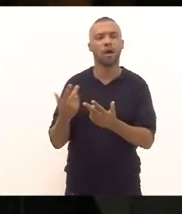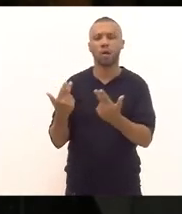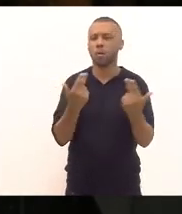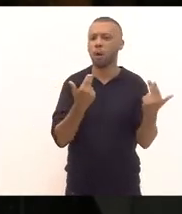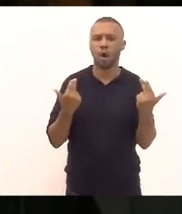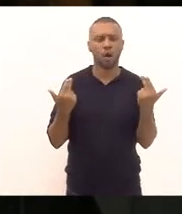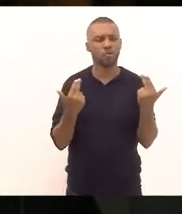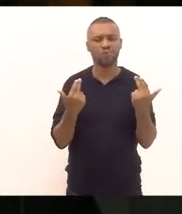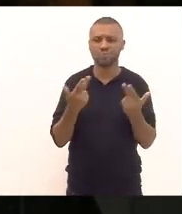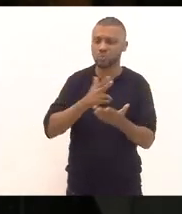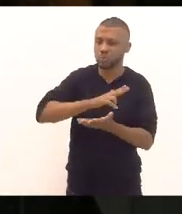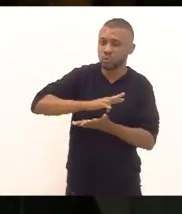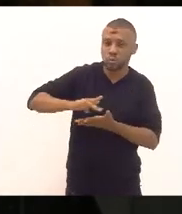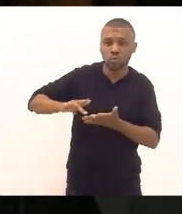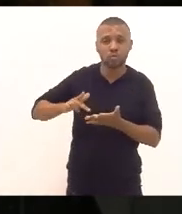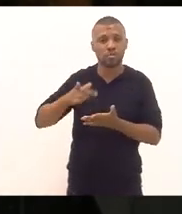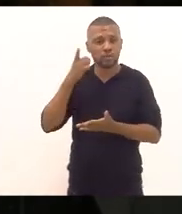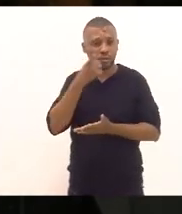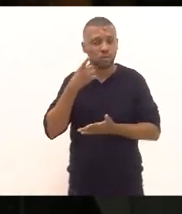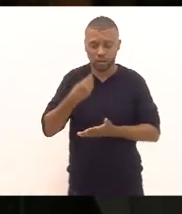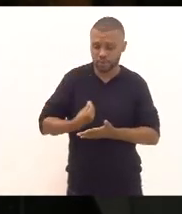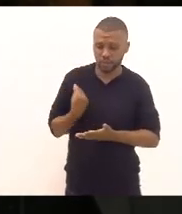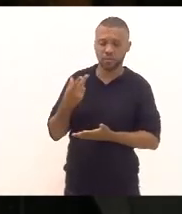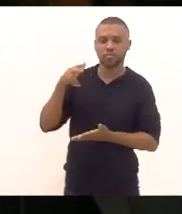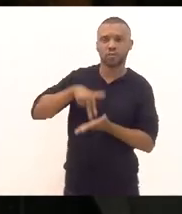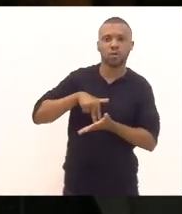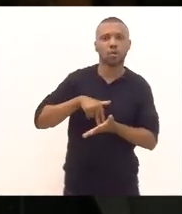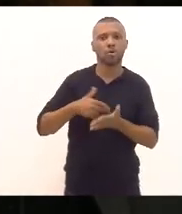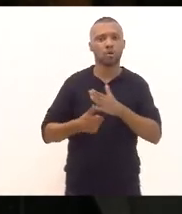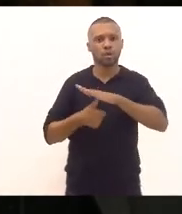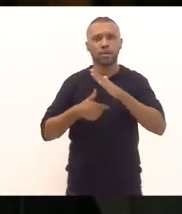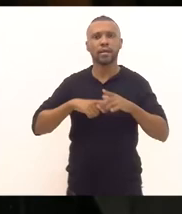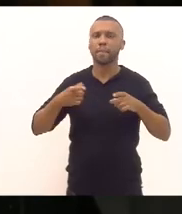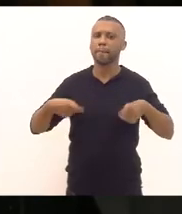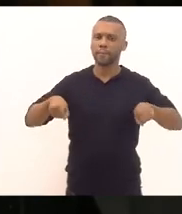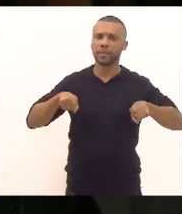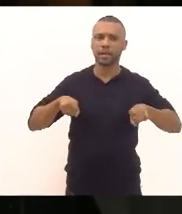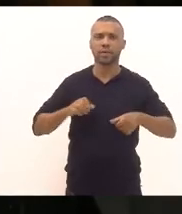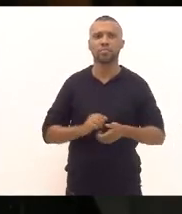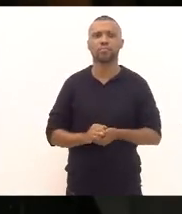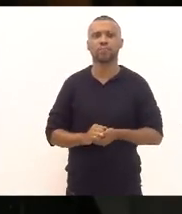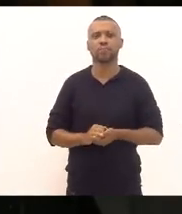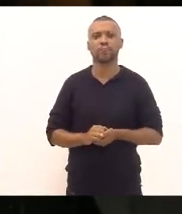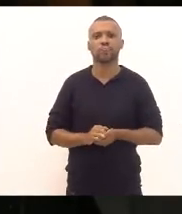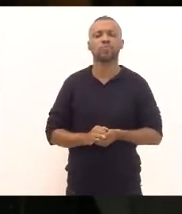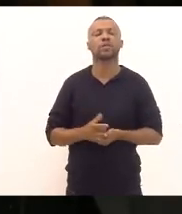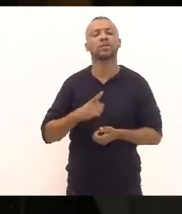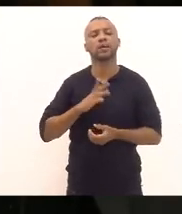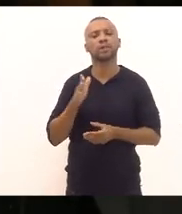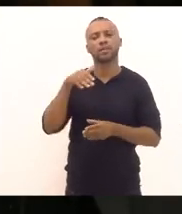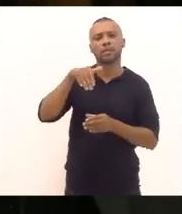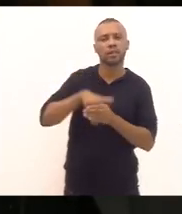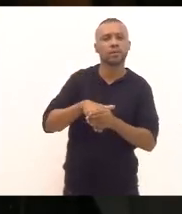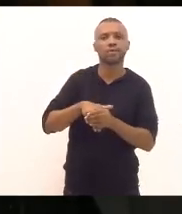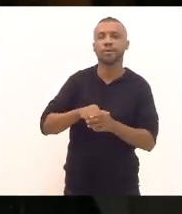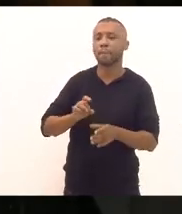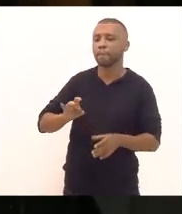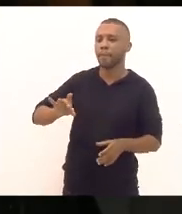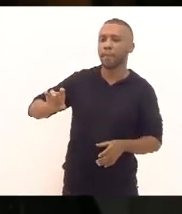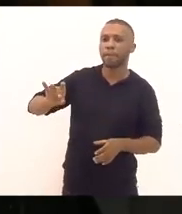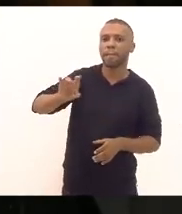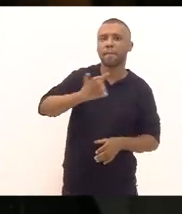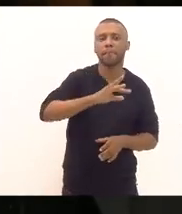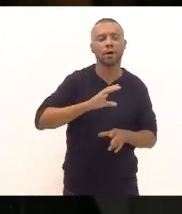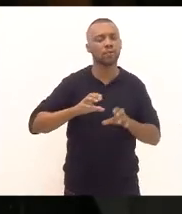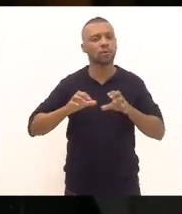Flávio Como eu como está com todos que estamos aqui rejeitores tem mandato decorrentes da votação das suas respectivas comunidades